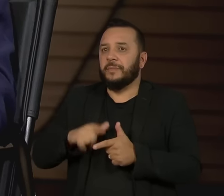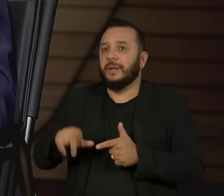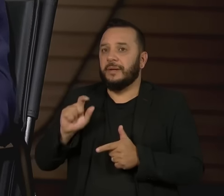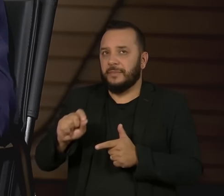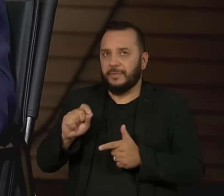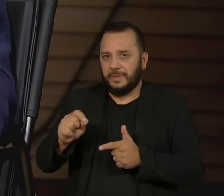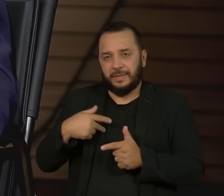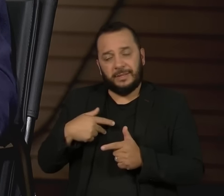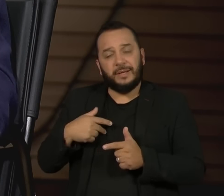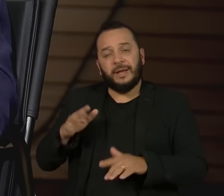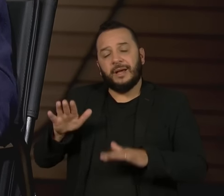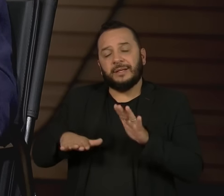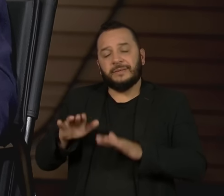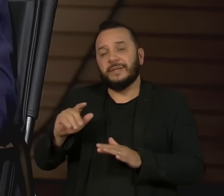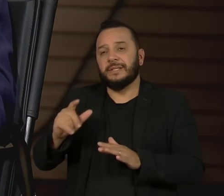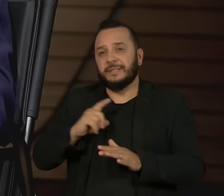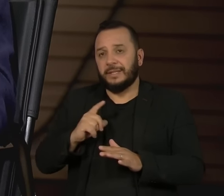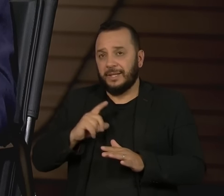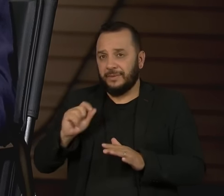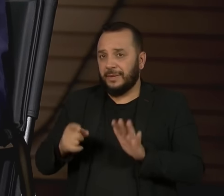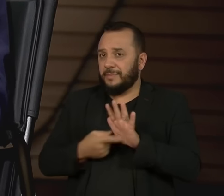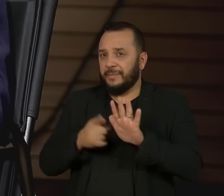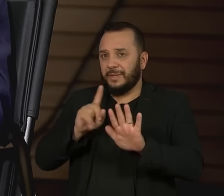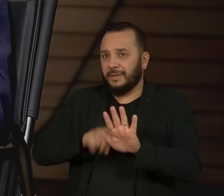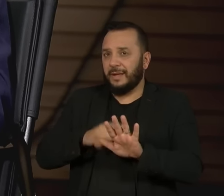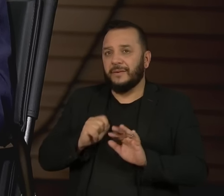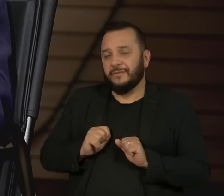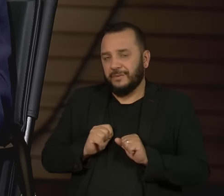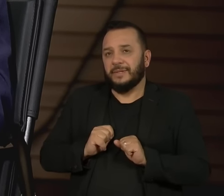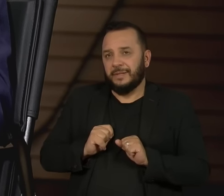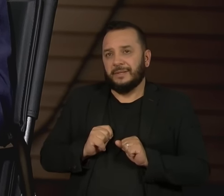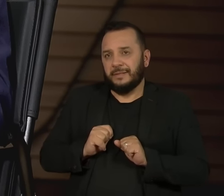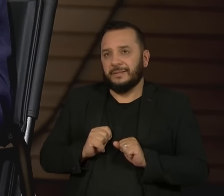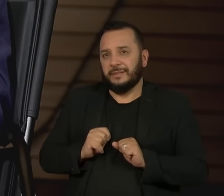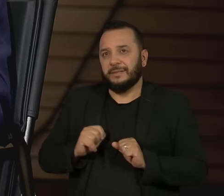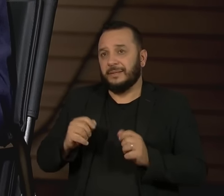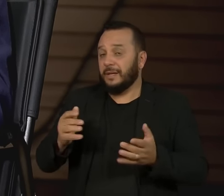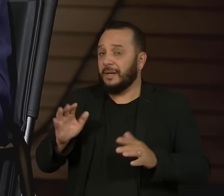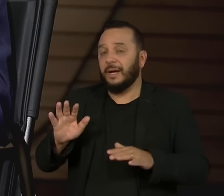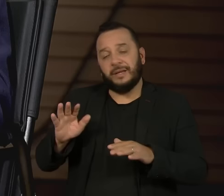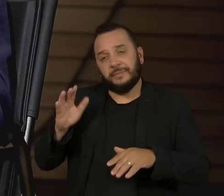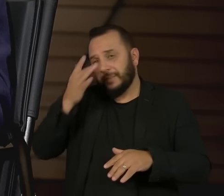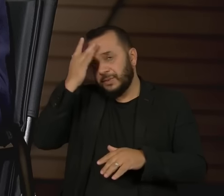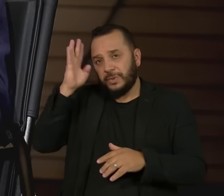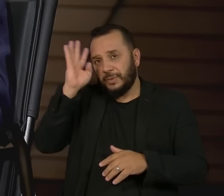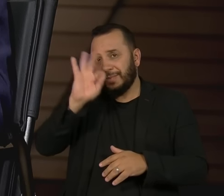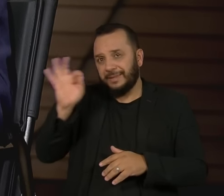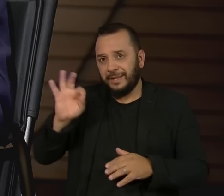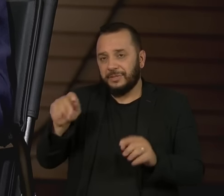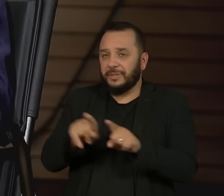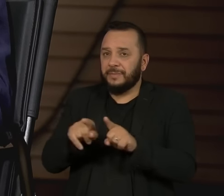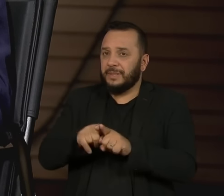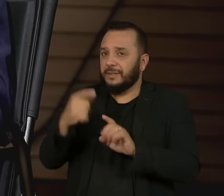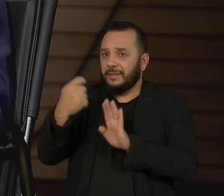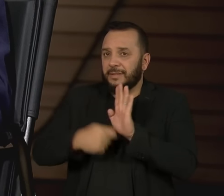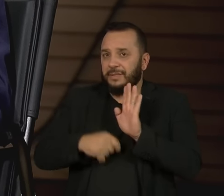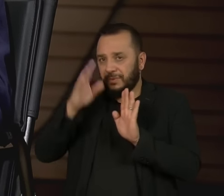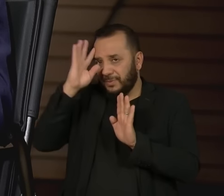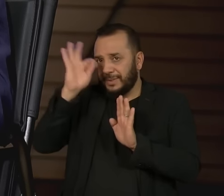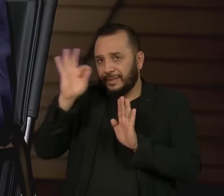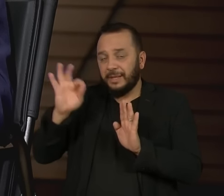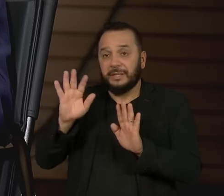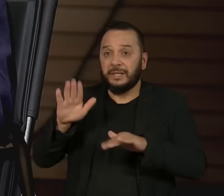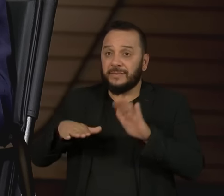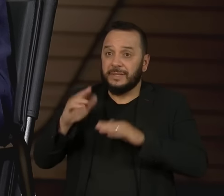das metáforas. Uma crise de compreensão de texto e da linguagem. E o mais triste por parte de pais,